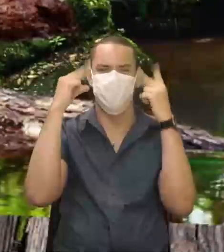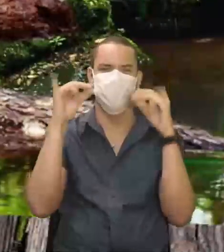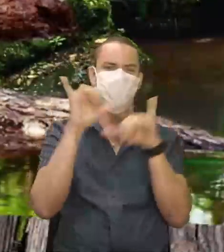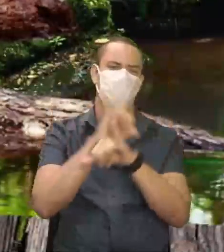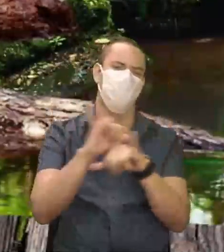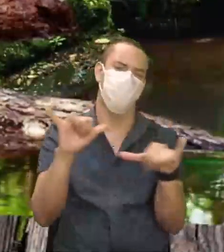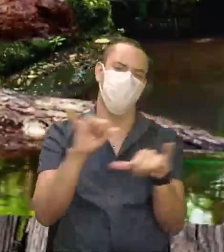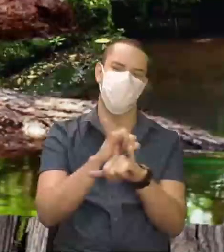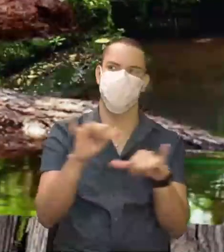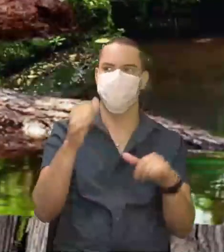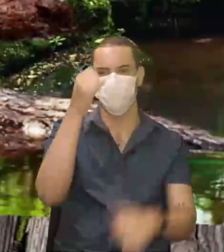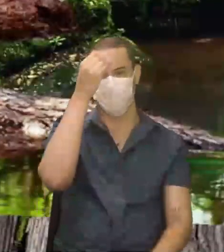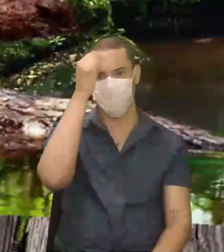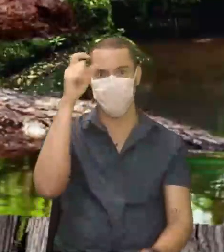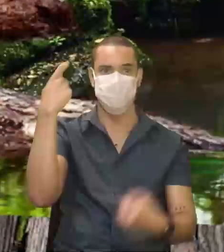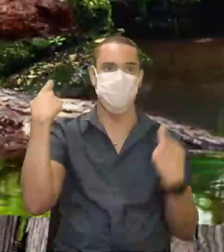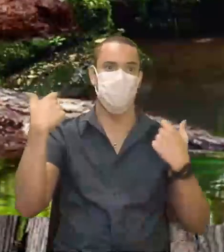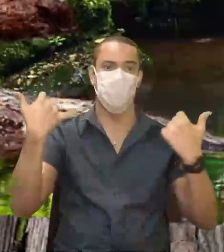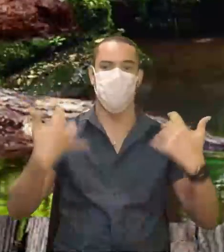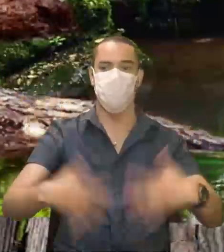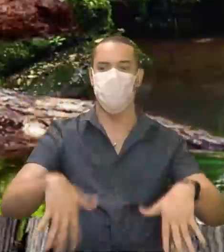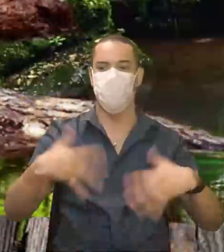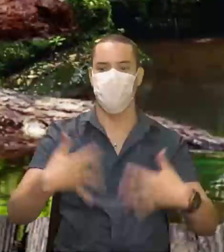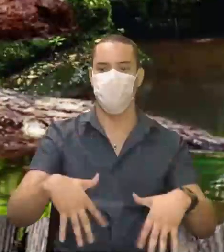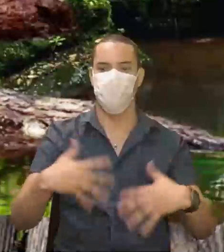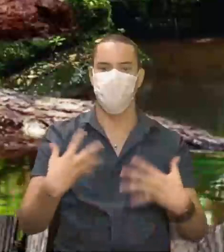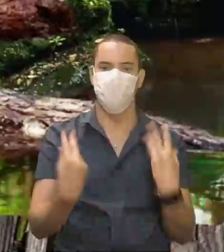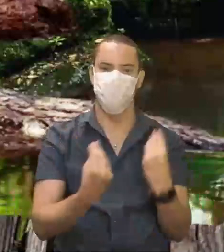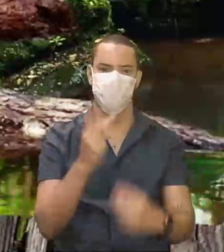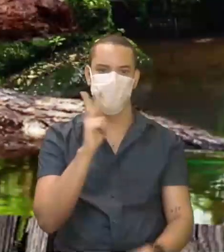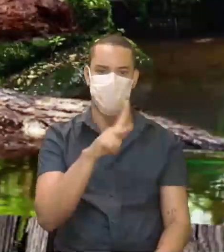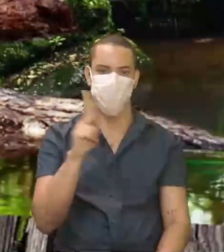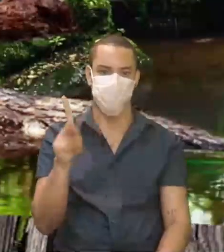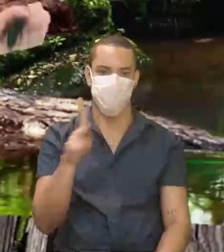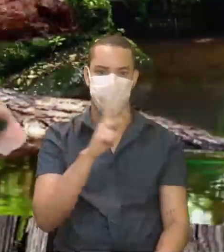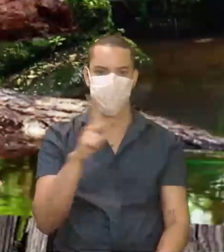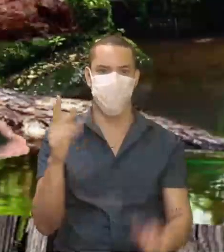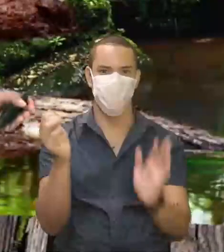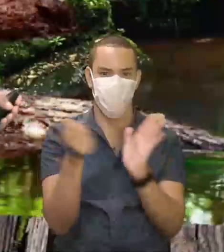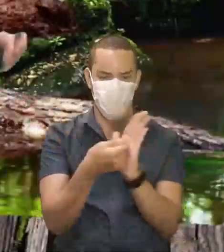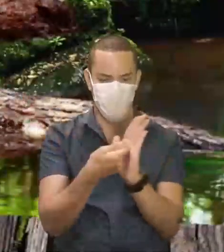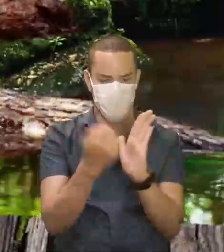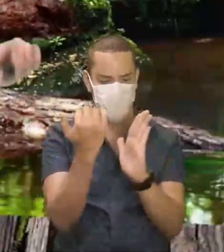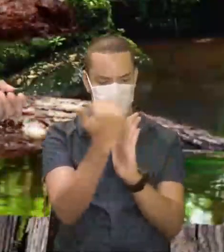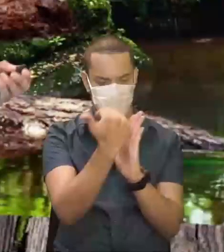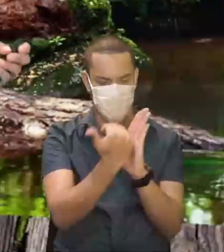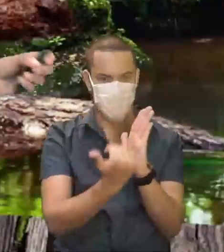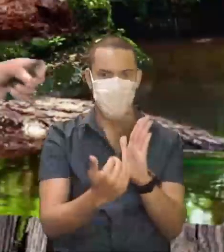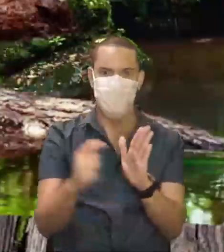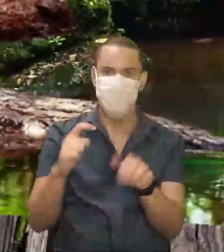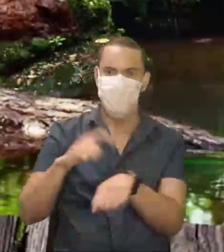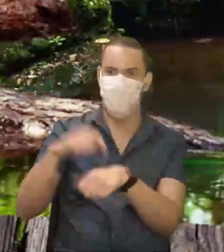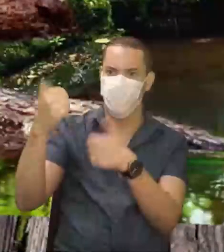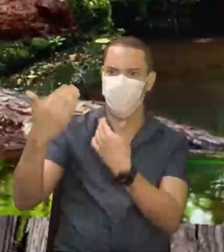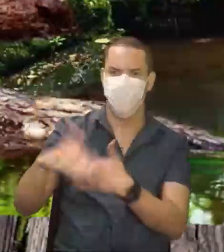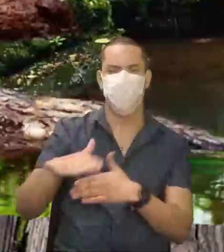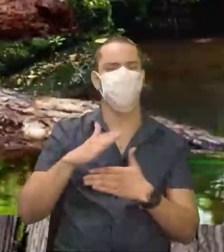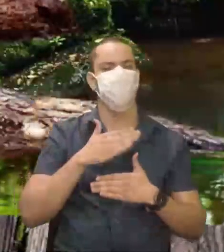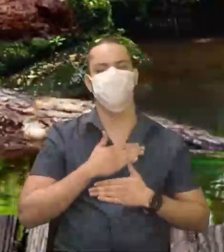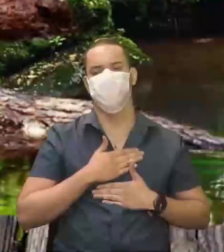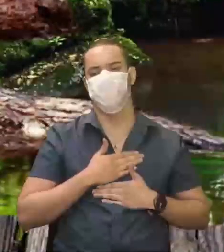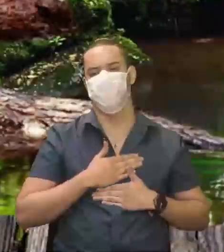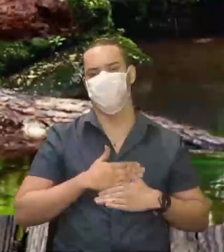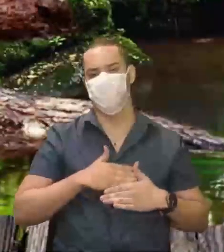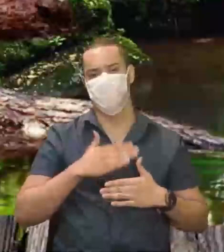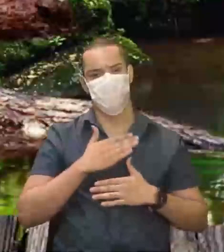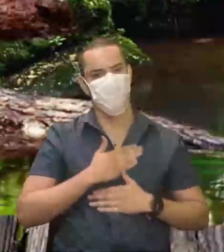Tranquilos, sem estresse, galera. Professora, como é que a senhora vai conseguir cobrar tudo isso aí? E nada prova, pelo amor de Deus. Calma